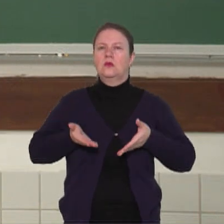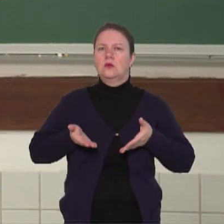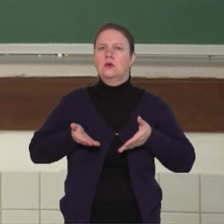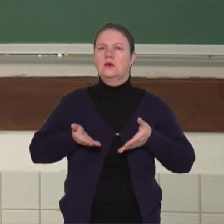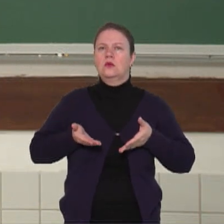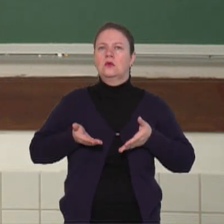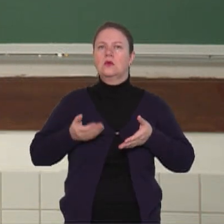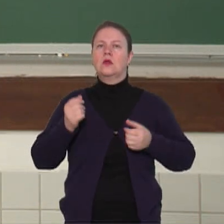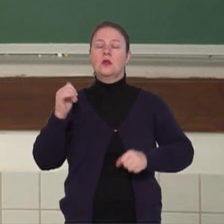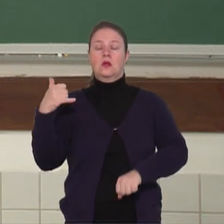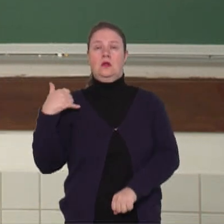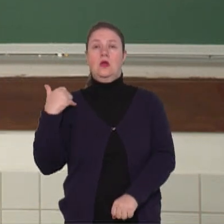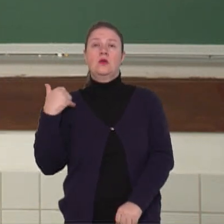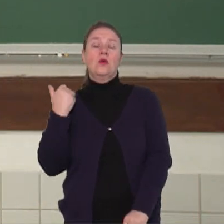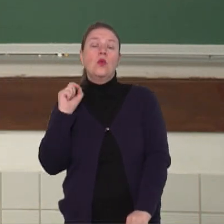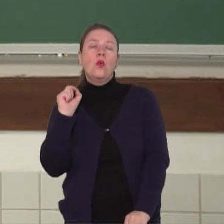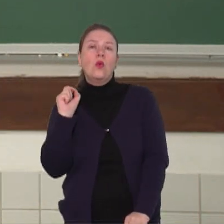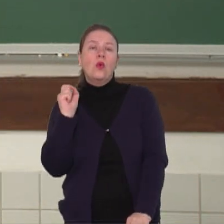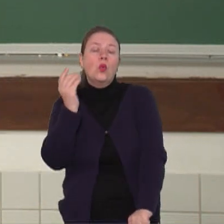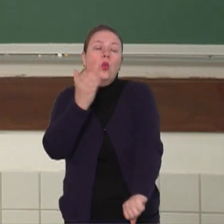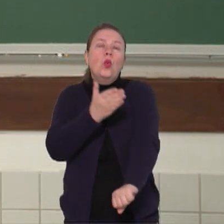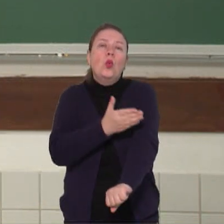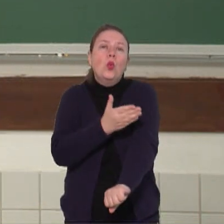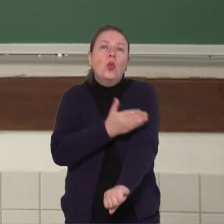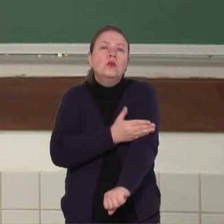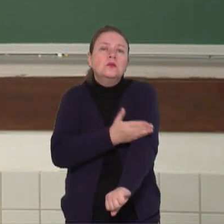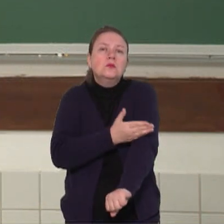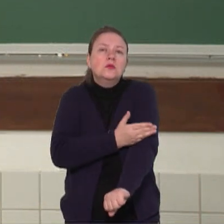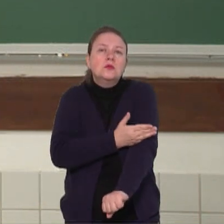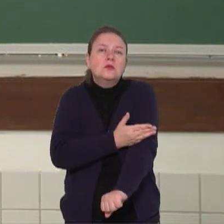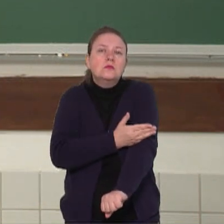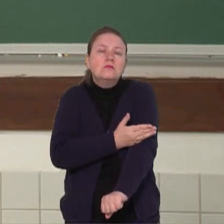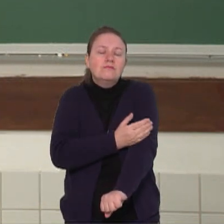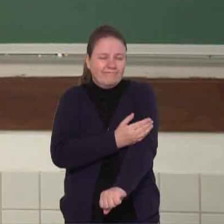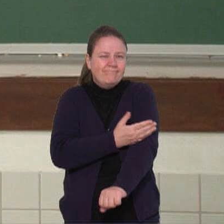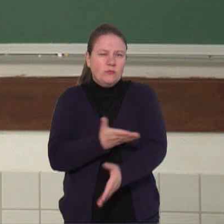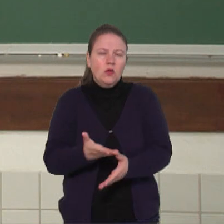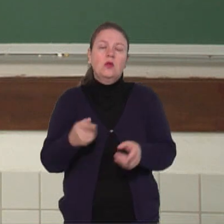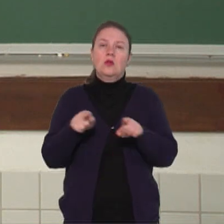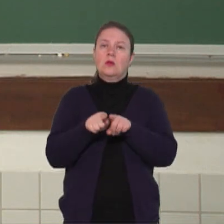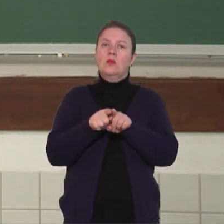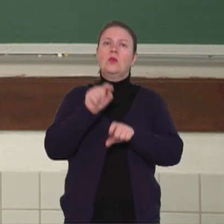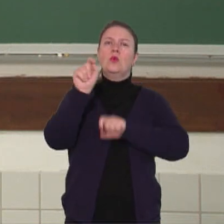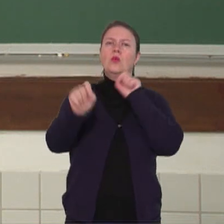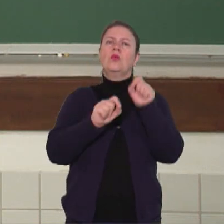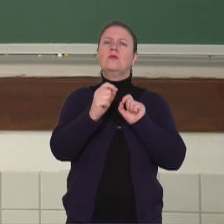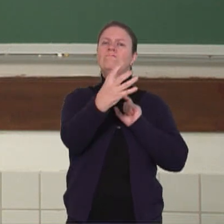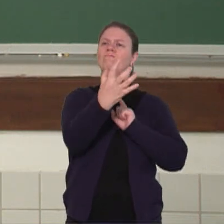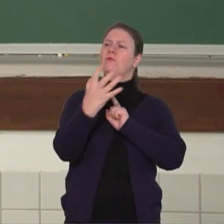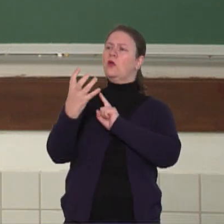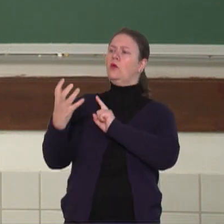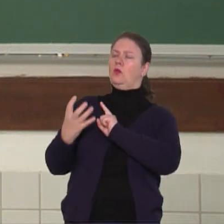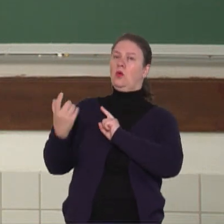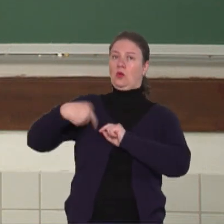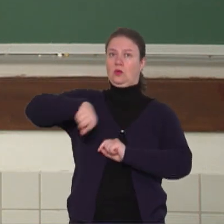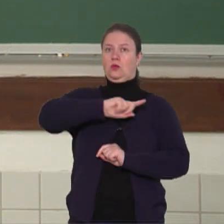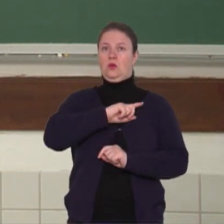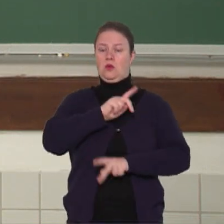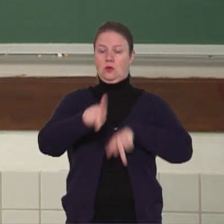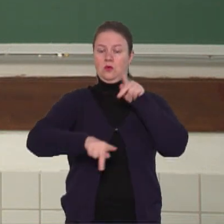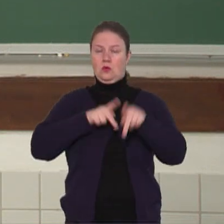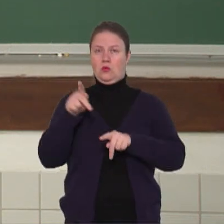contemporânea, lá na época do Brasil colônia, o que isso trouxe para nós brasileiros, né? Porque nós, enquanto